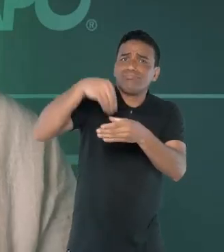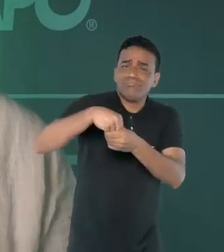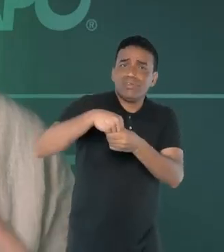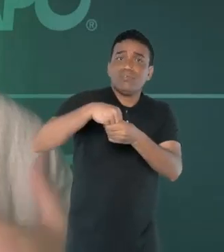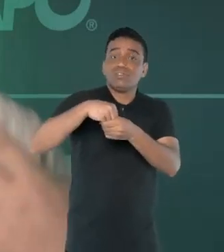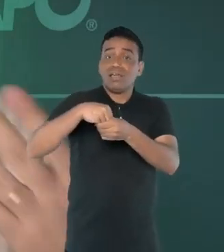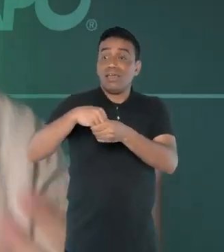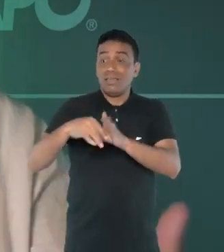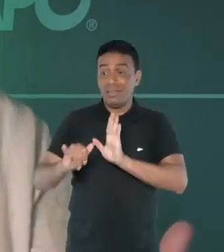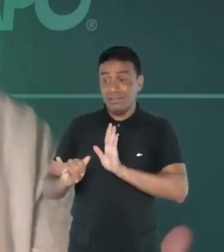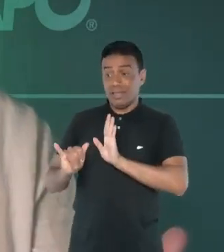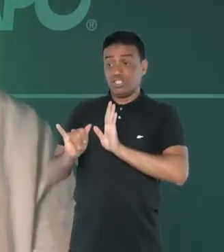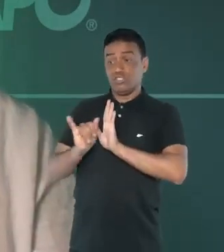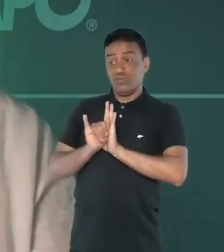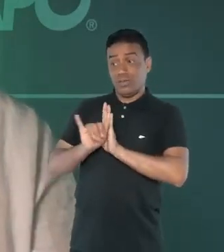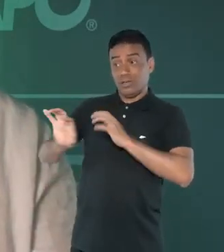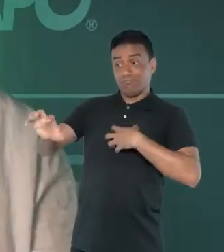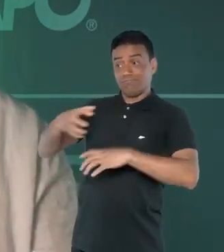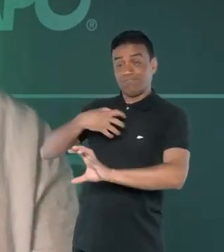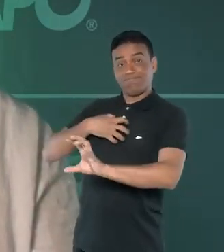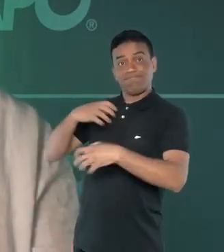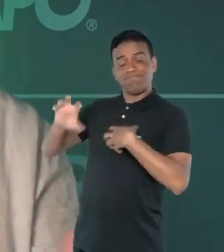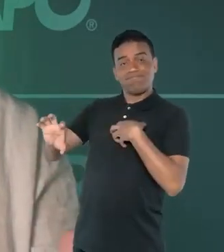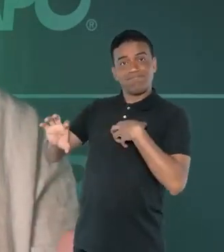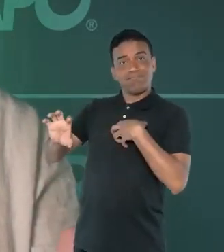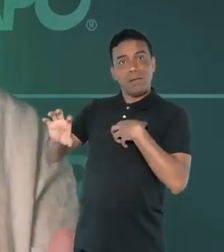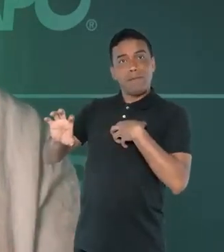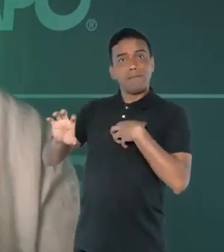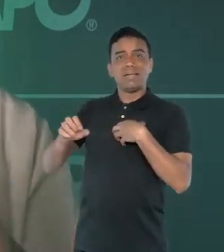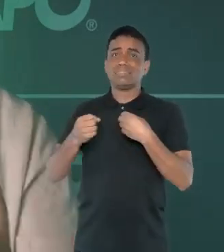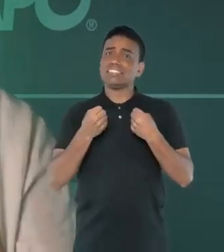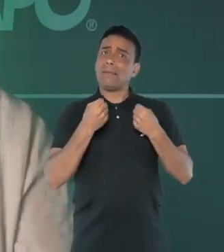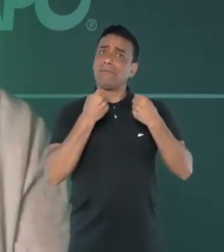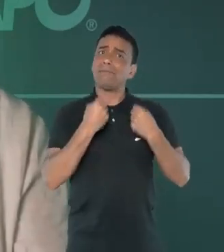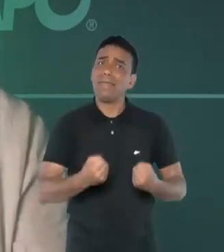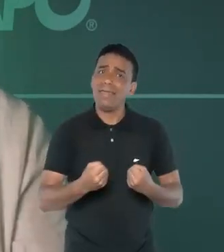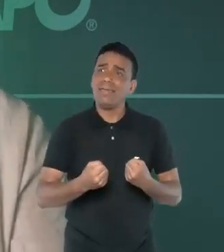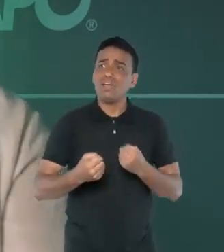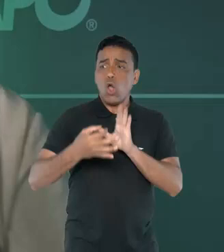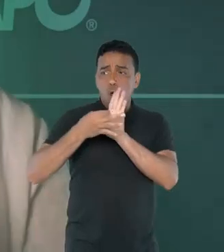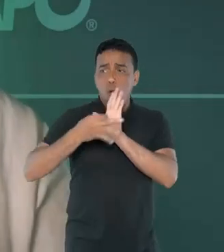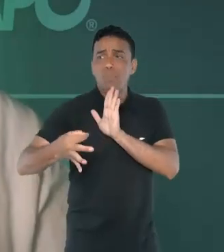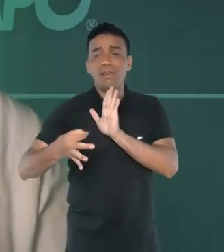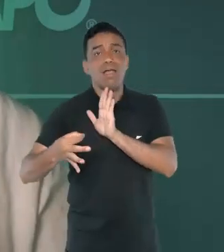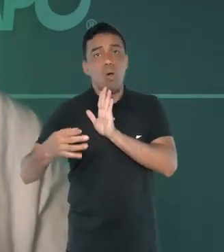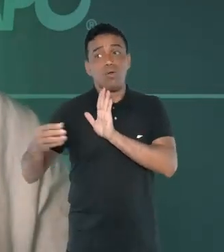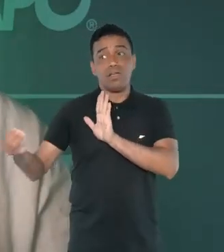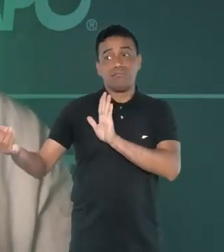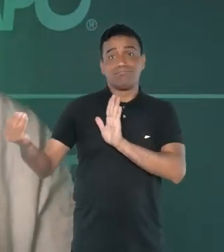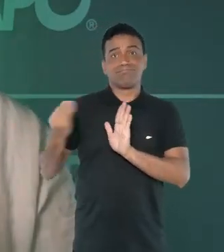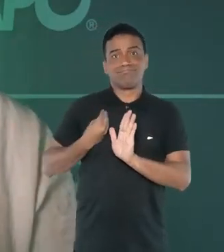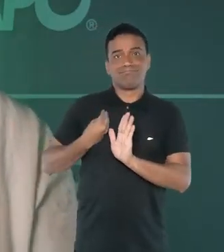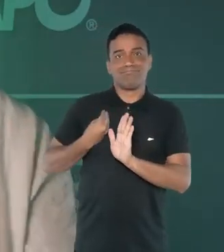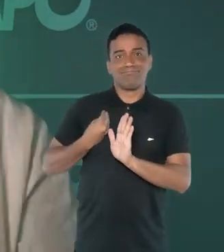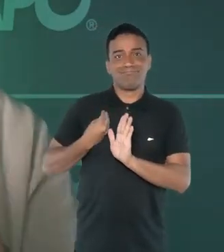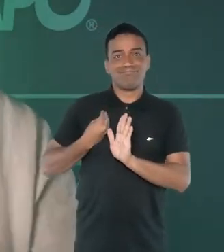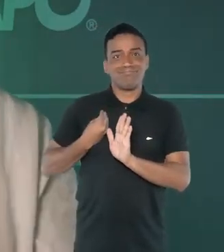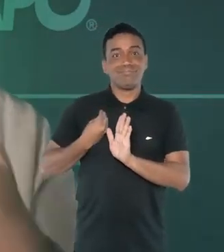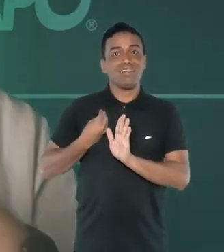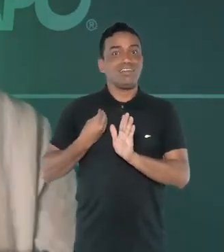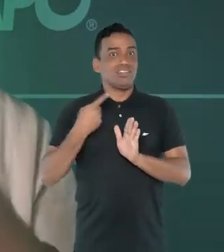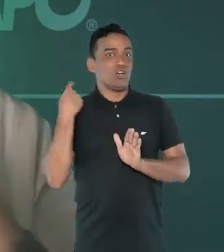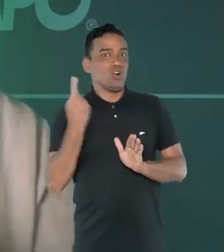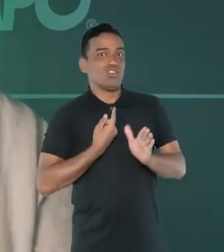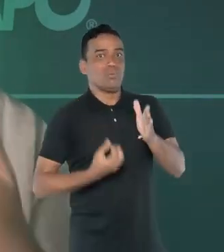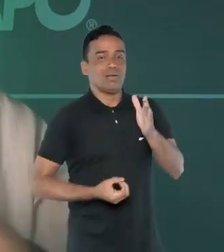gente se identifica com o outro, mais peso a gente dá para a opinião dele sobre nós mesmos, né?